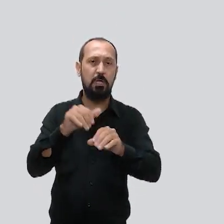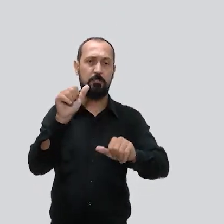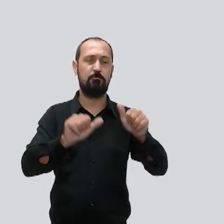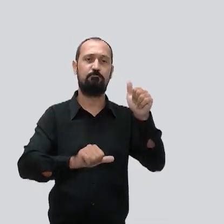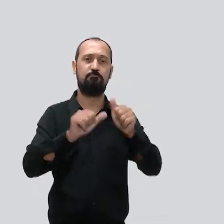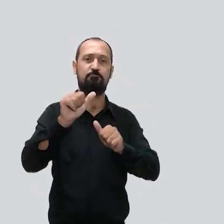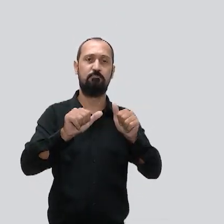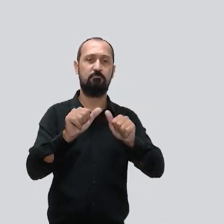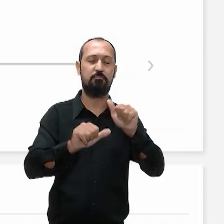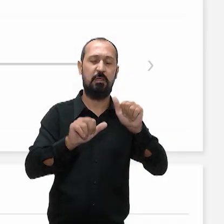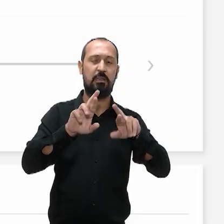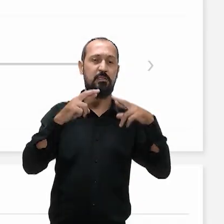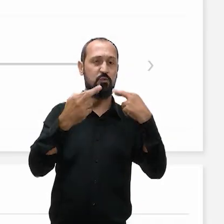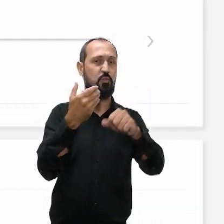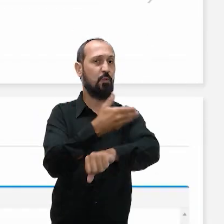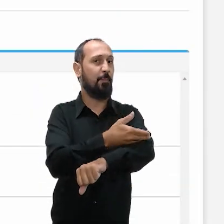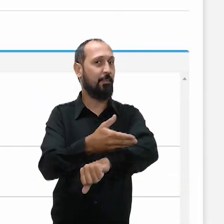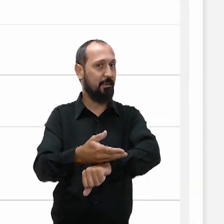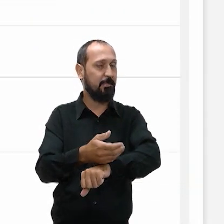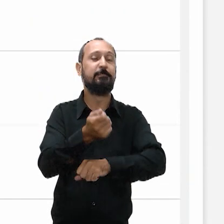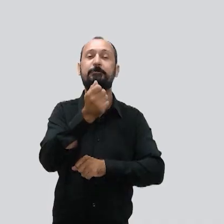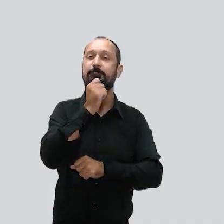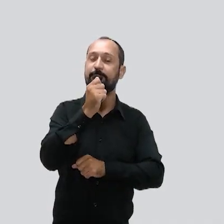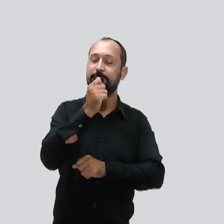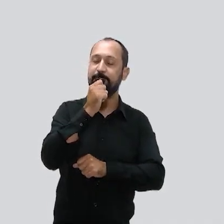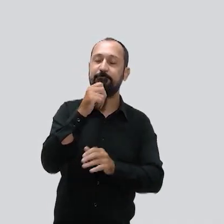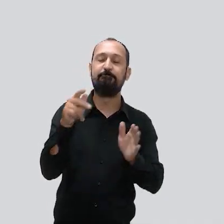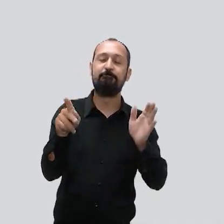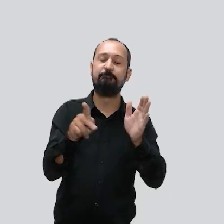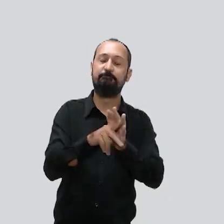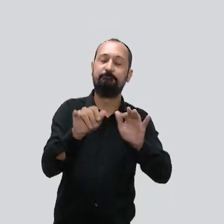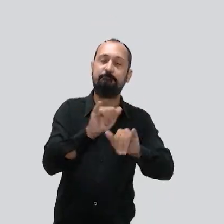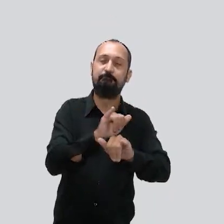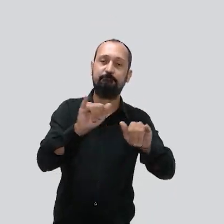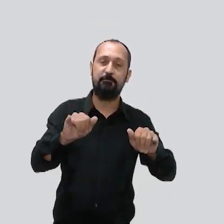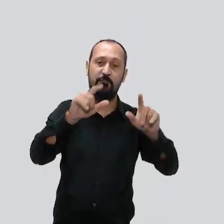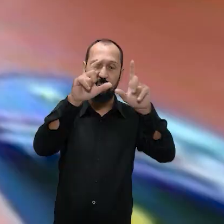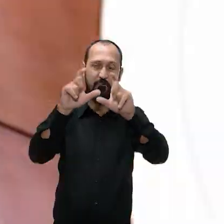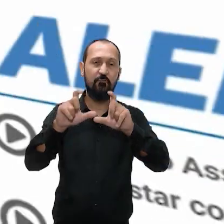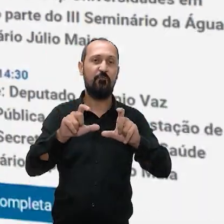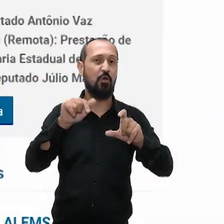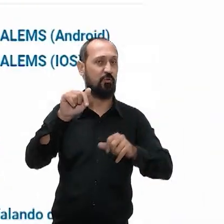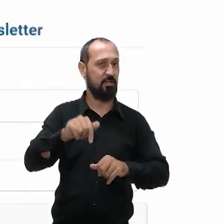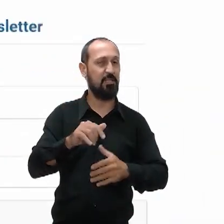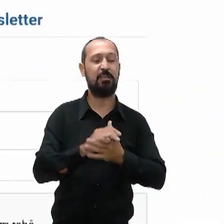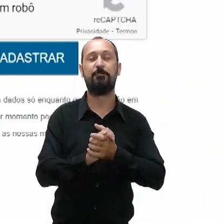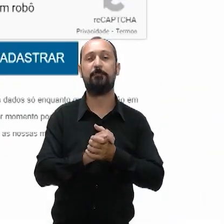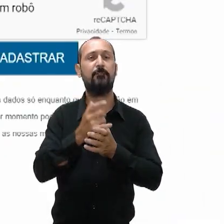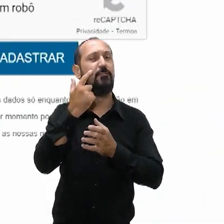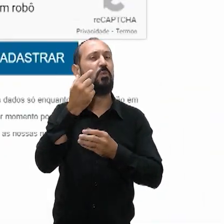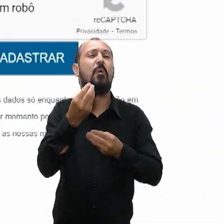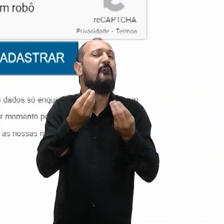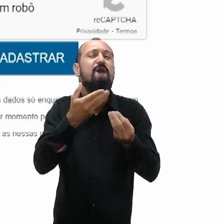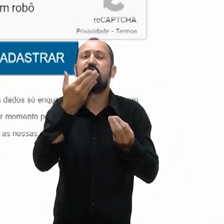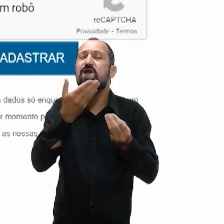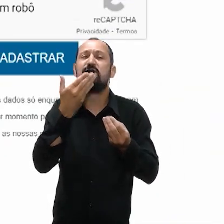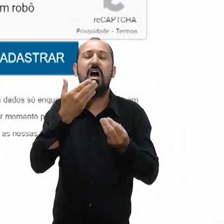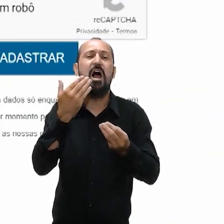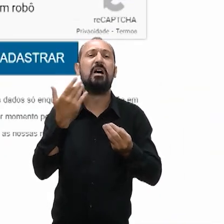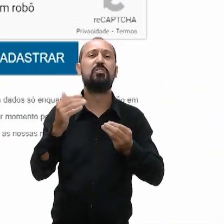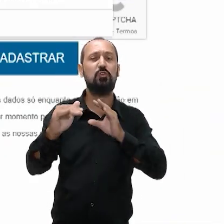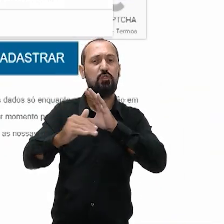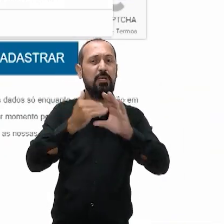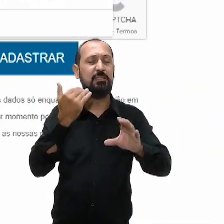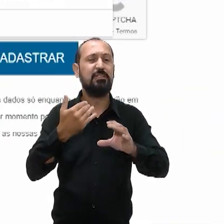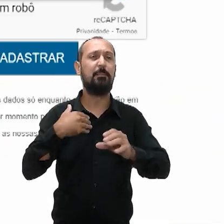e analisados durante as sessões plenárias e ainda matérias e fotos do Parlamento. Veja como é fácil receber